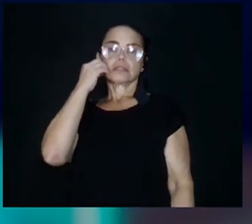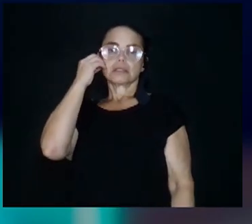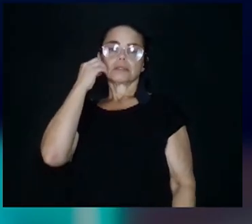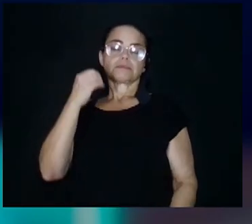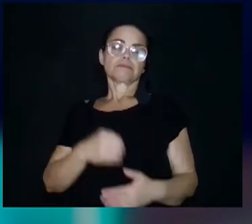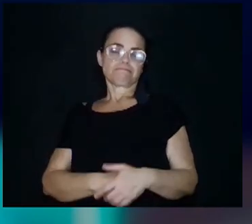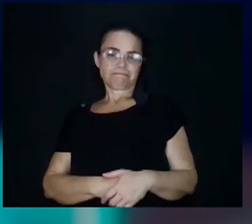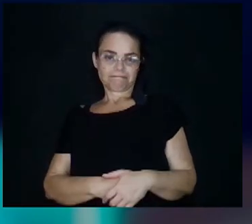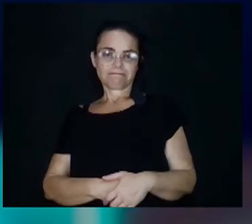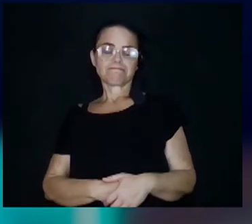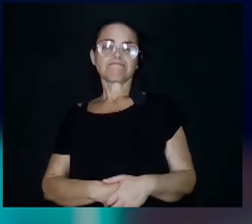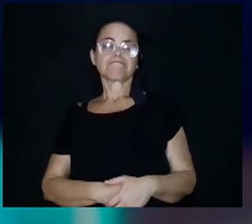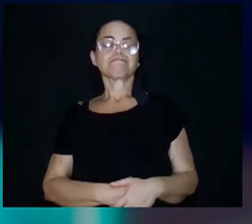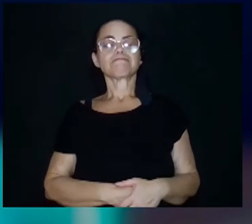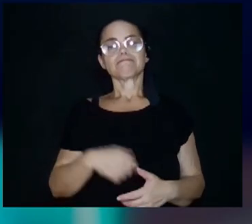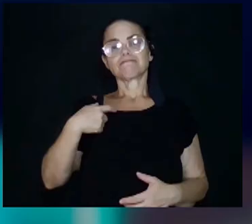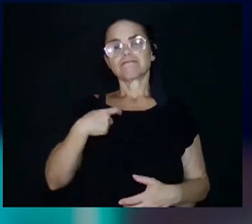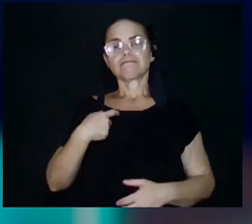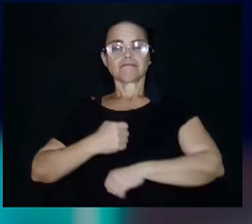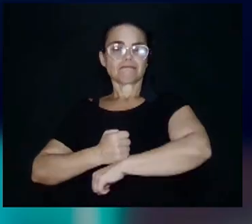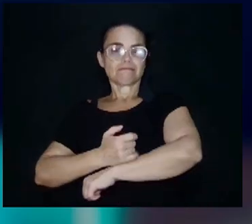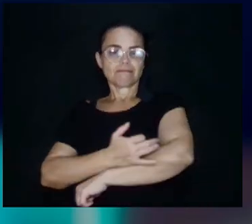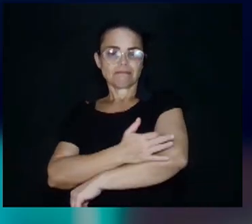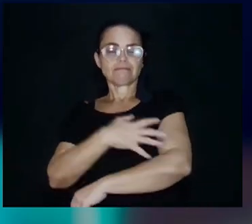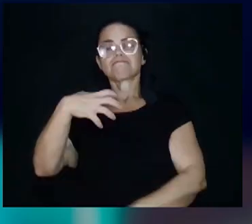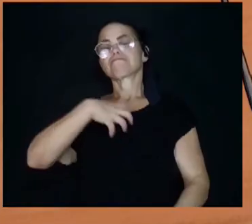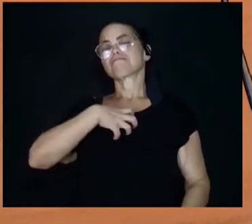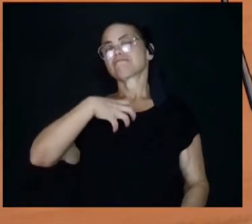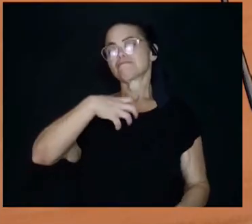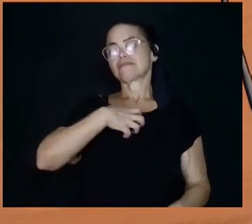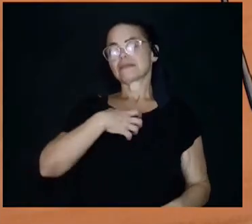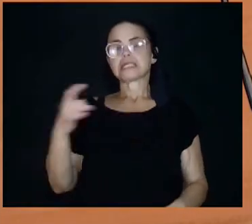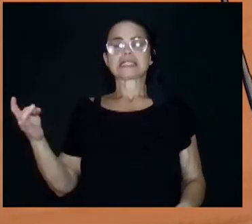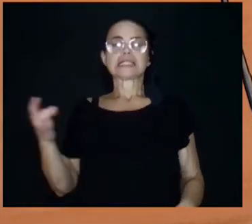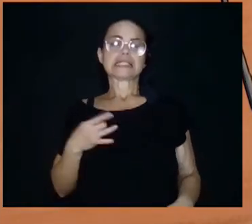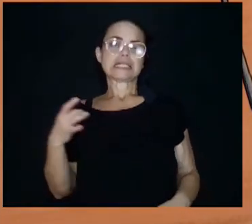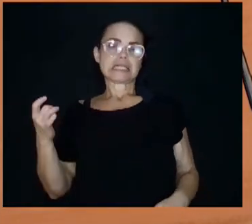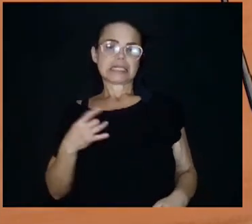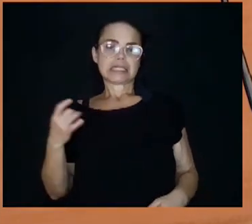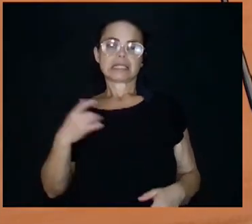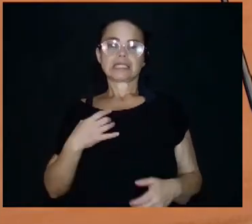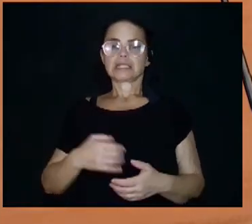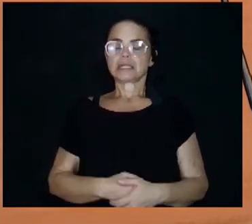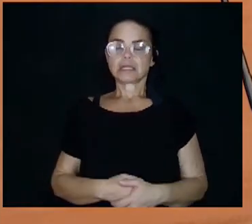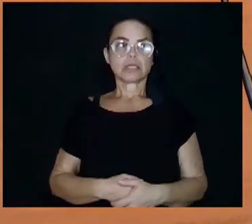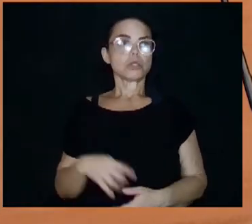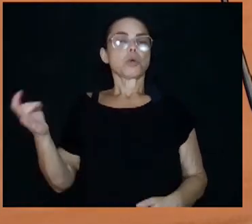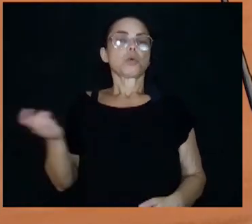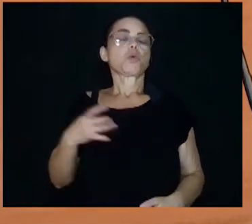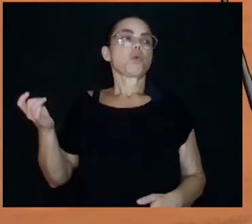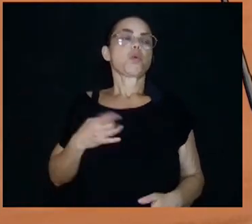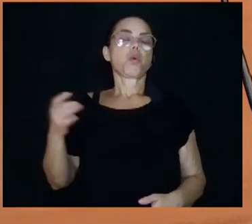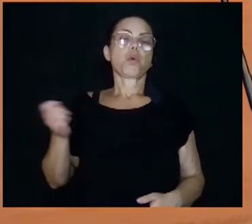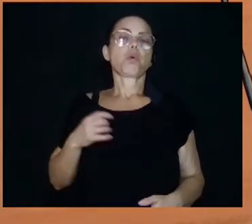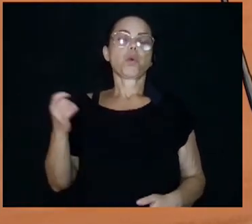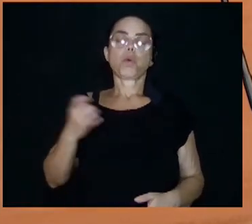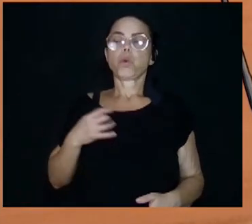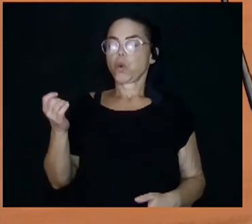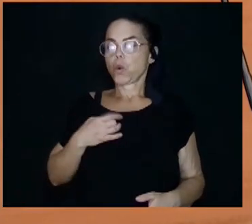que envolve emoção, sentimento, medo, pavor de perder o controle da sua própria